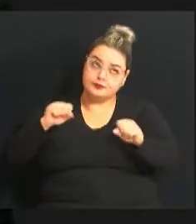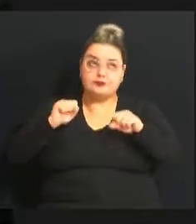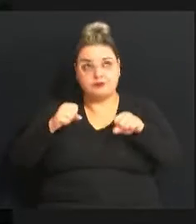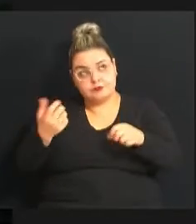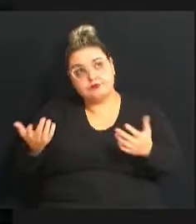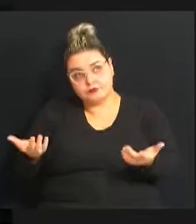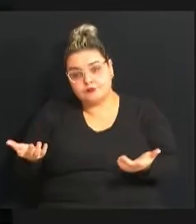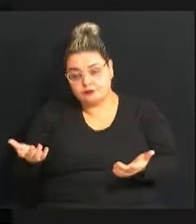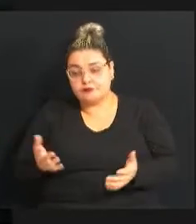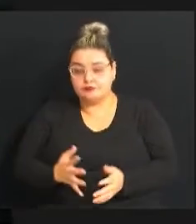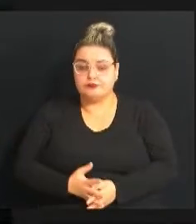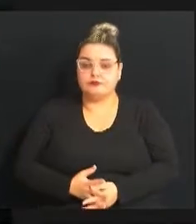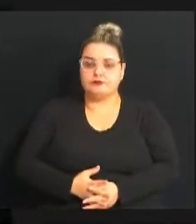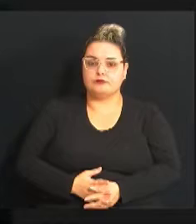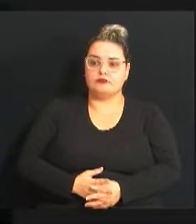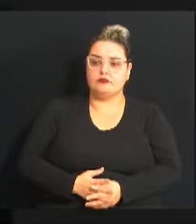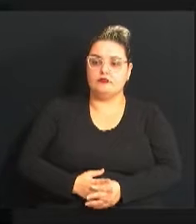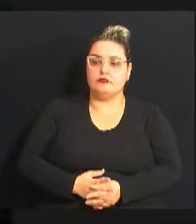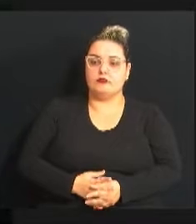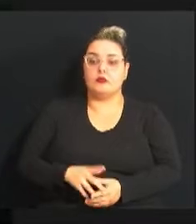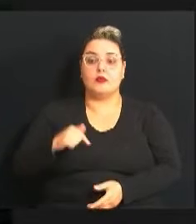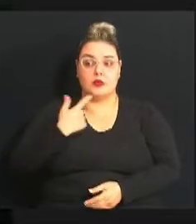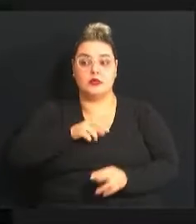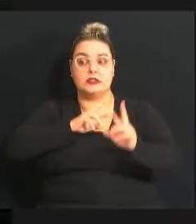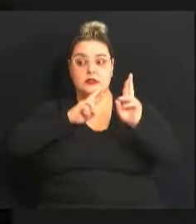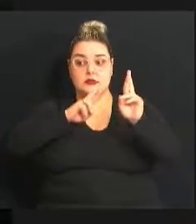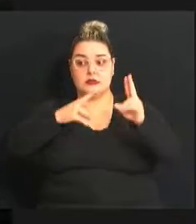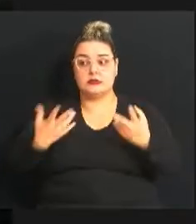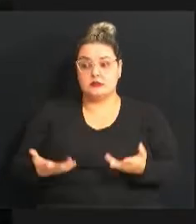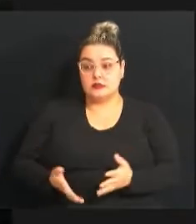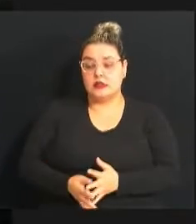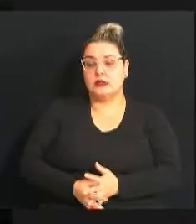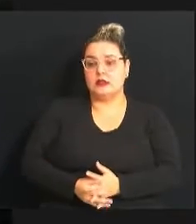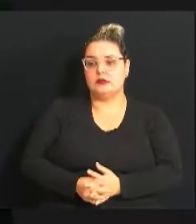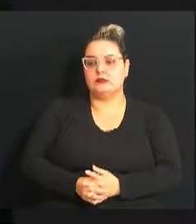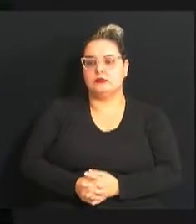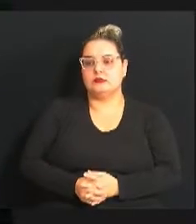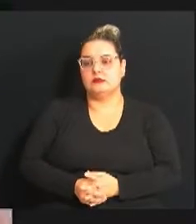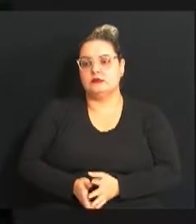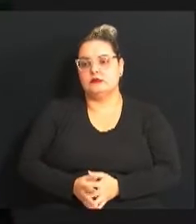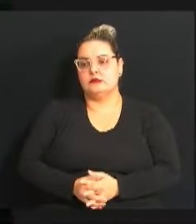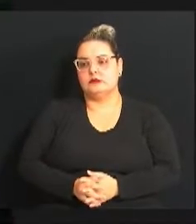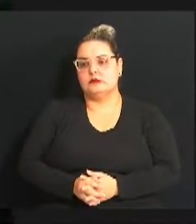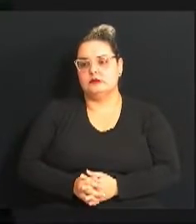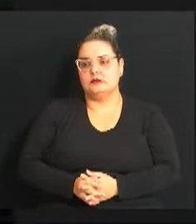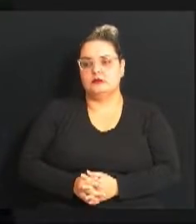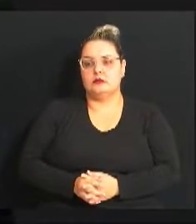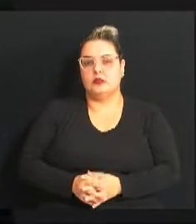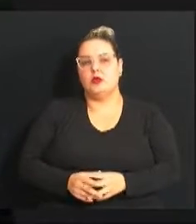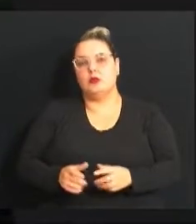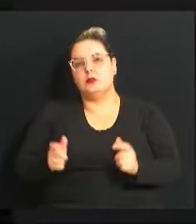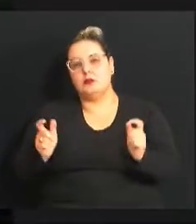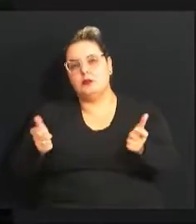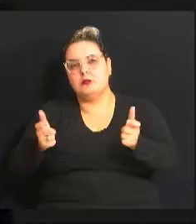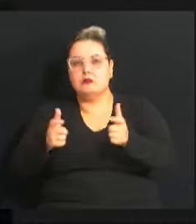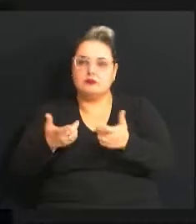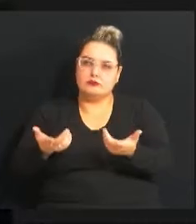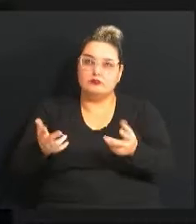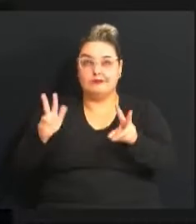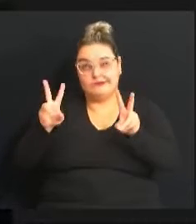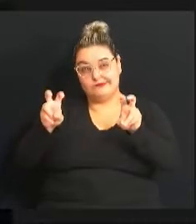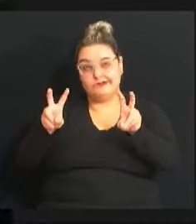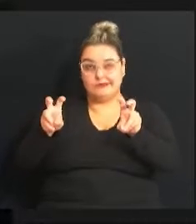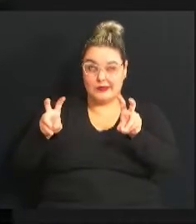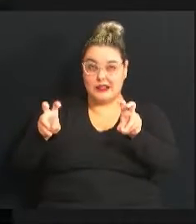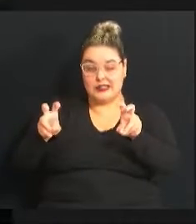gente esperava realmente um certo, assim, tranquilização dentro, se é possível falar isso, no